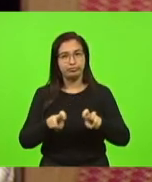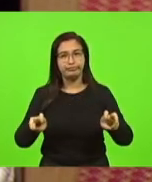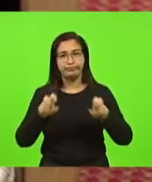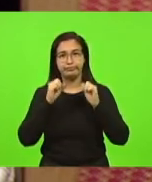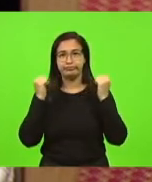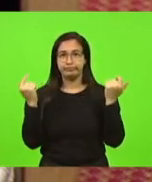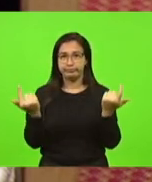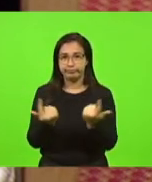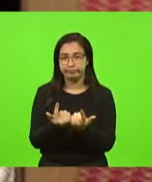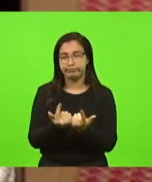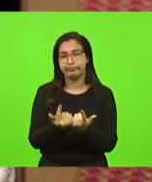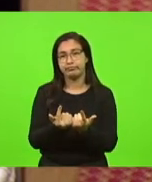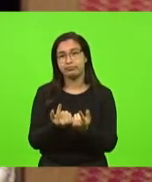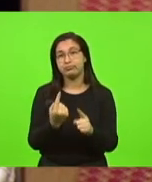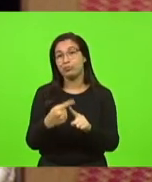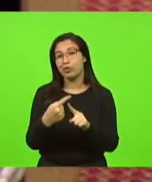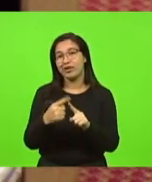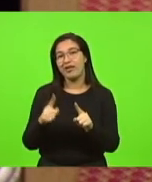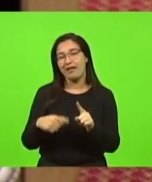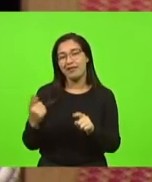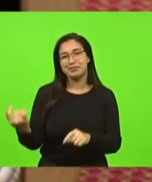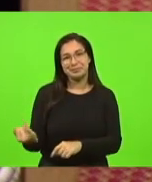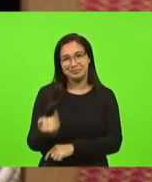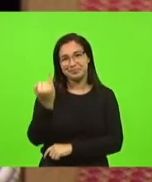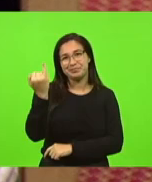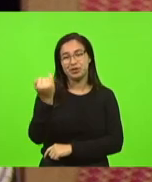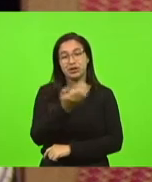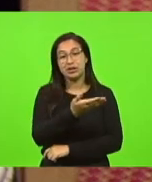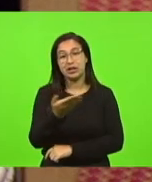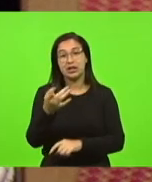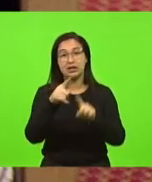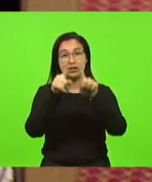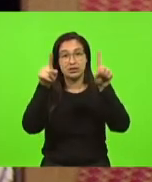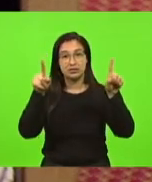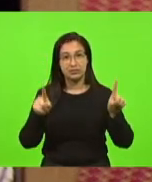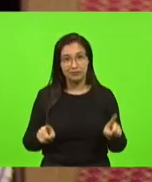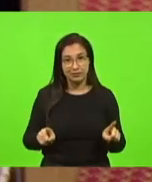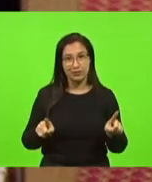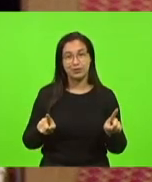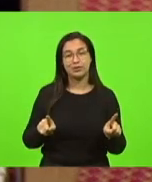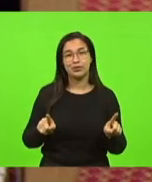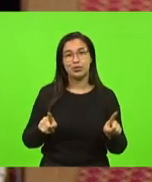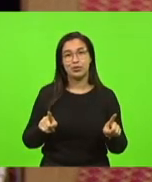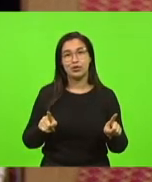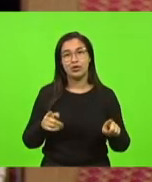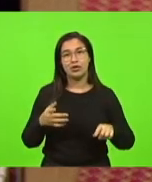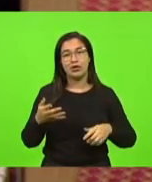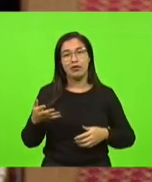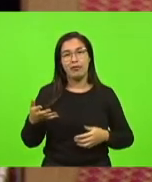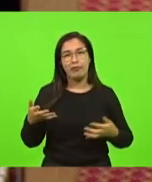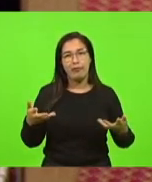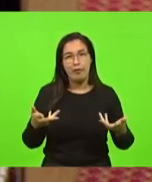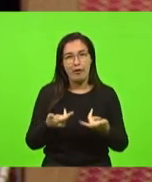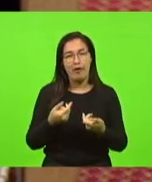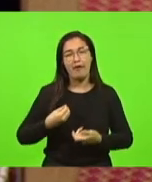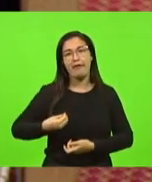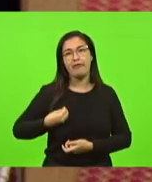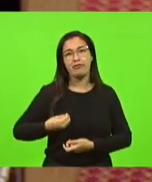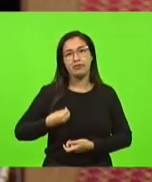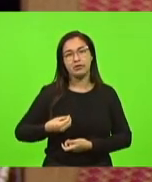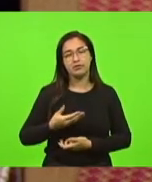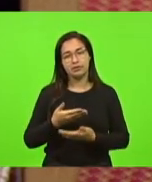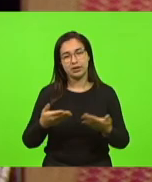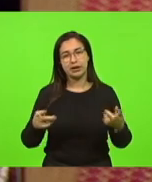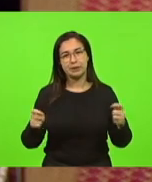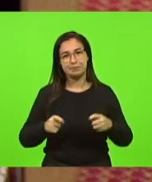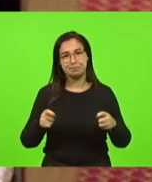Legislativa, pela importância que esses servidores têm para a qualidade de vida que os catarinenses desfrutam.